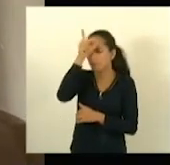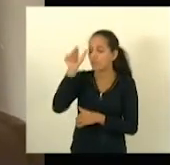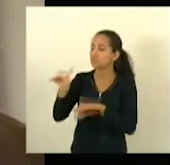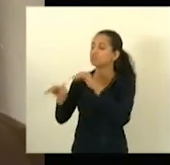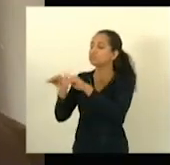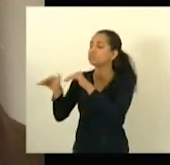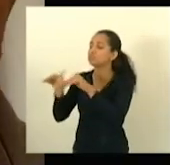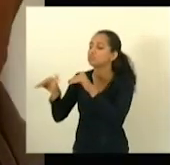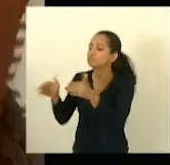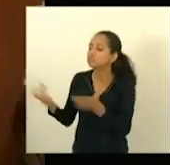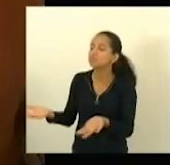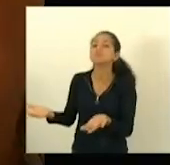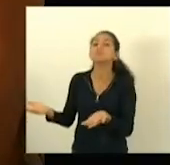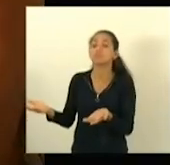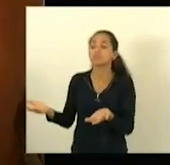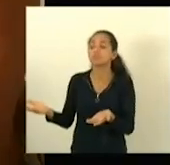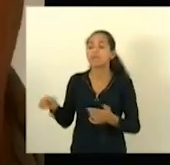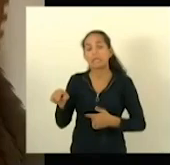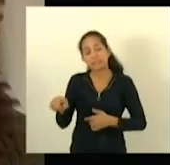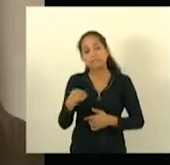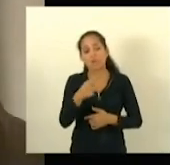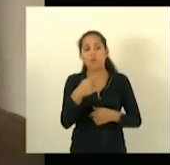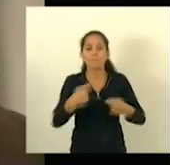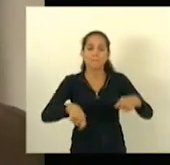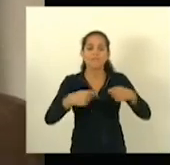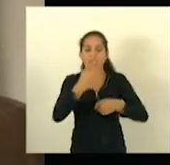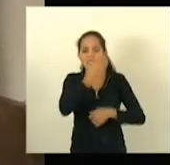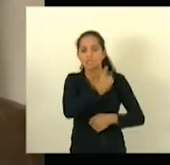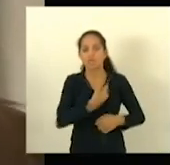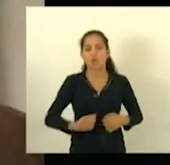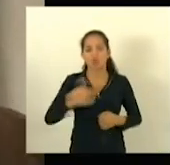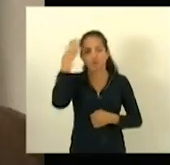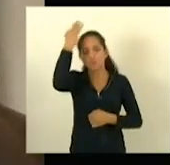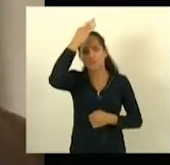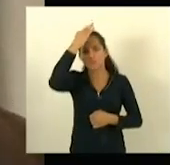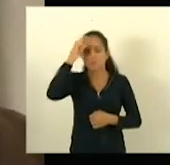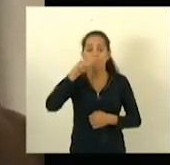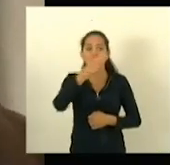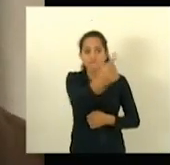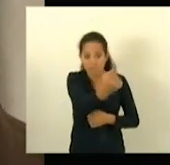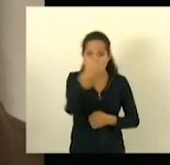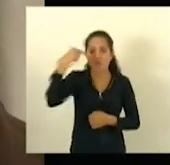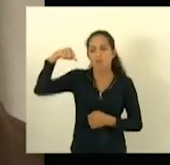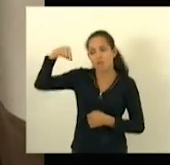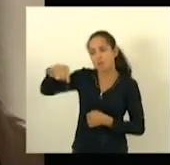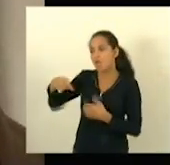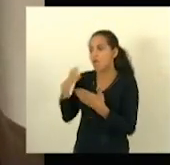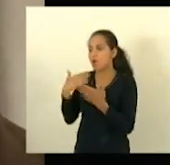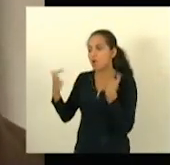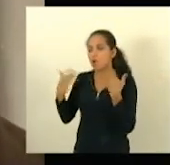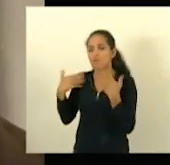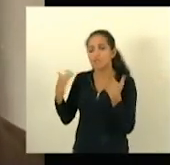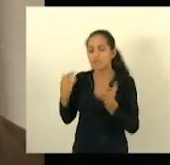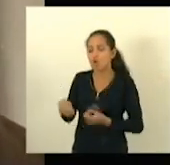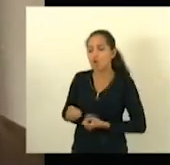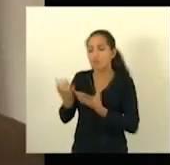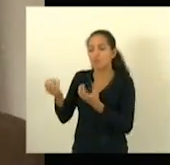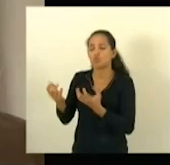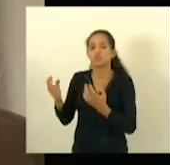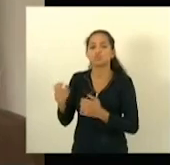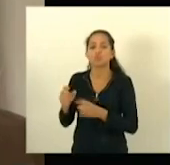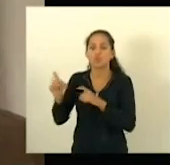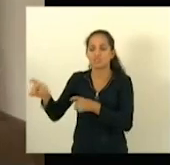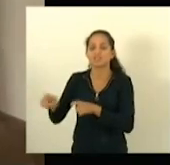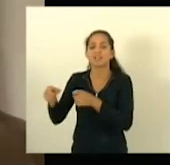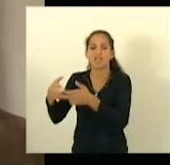Que o governo do estado Também venha aqui conversar Com os produtores agrícolas da nossa região É o nosso